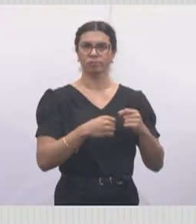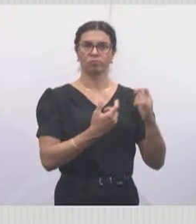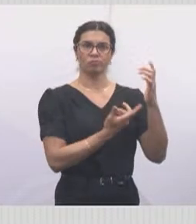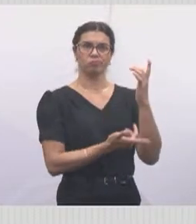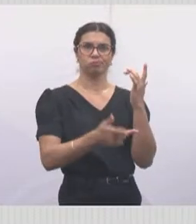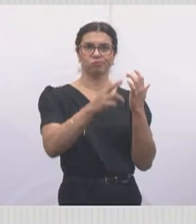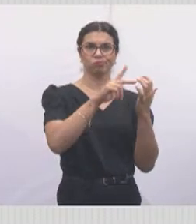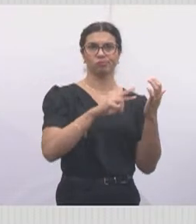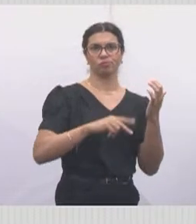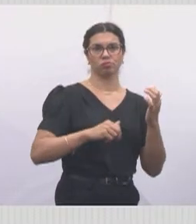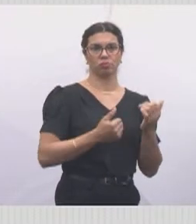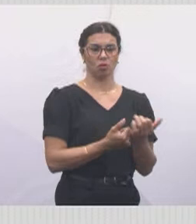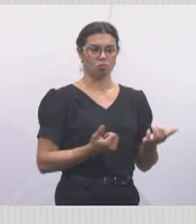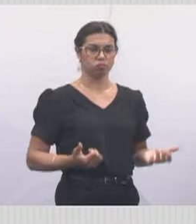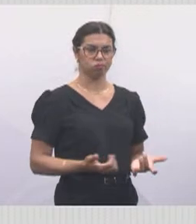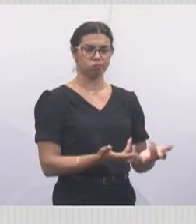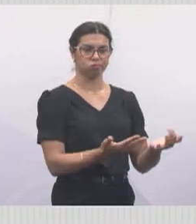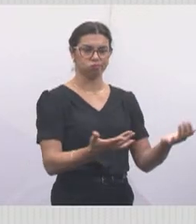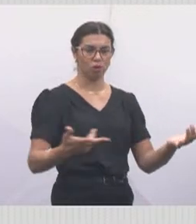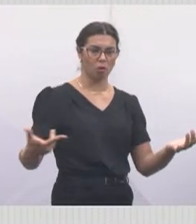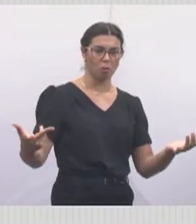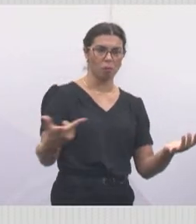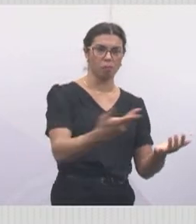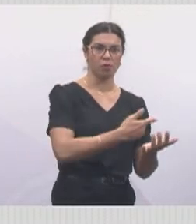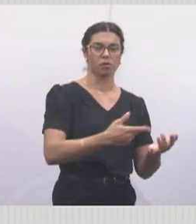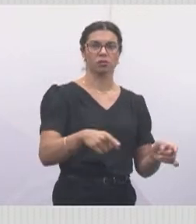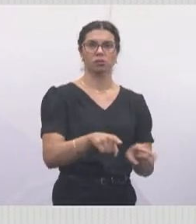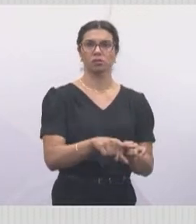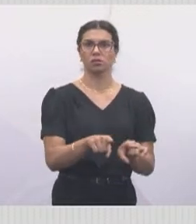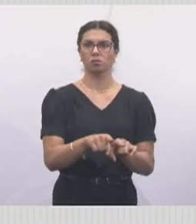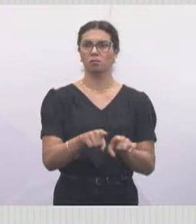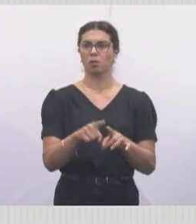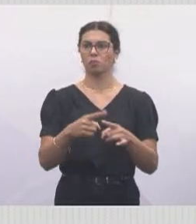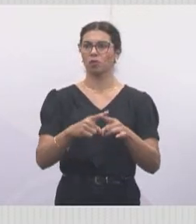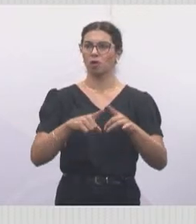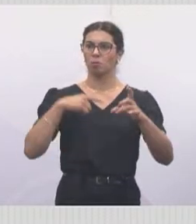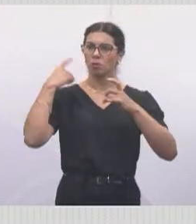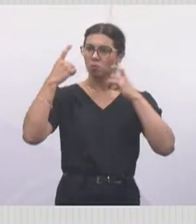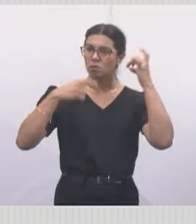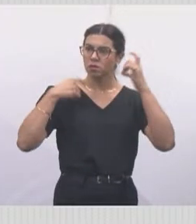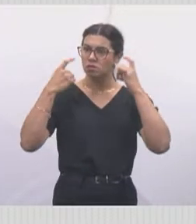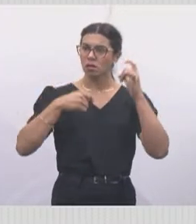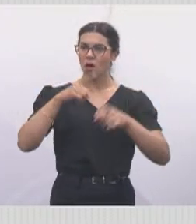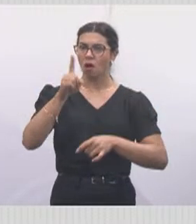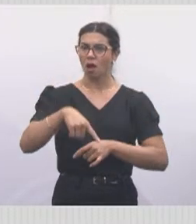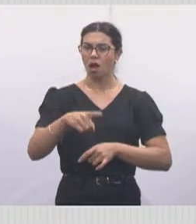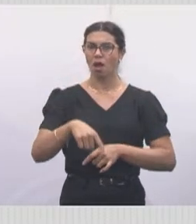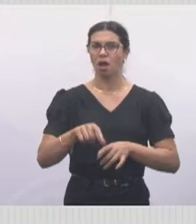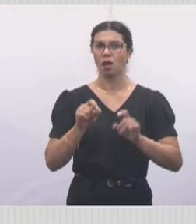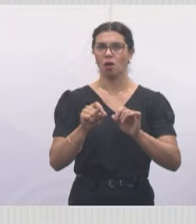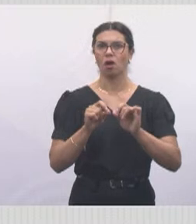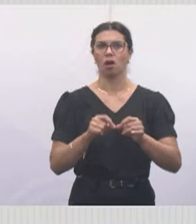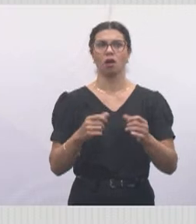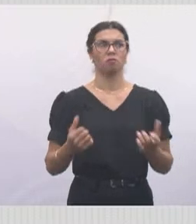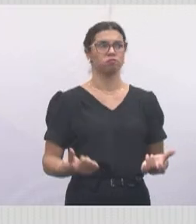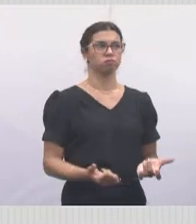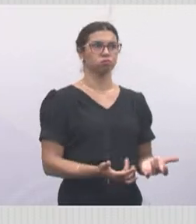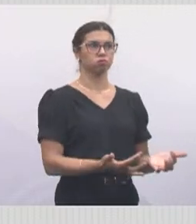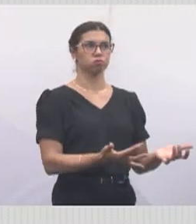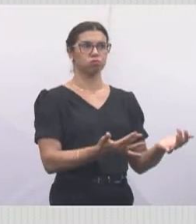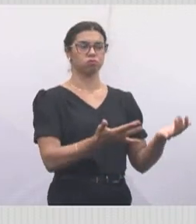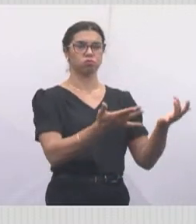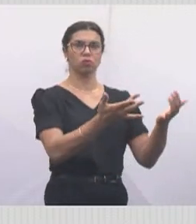Ueno, no bairro Cidade Jardim. Preocupação dos moradores da região é que o mato alto está favorecendo